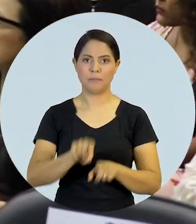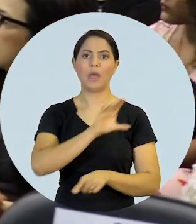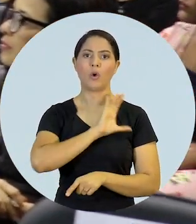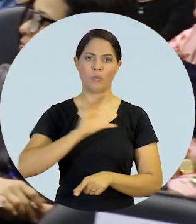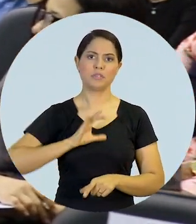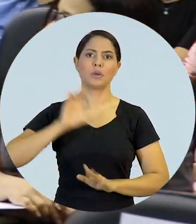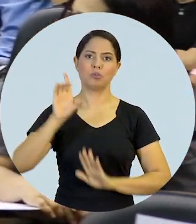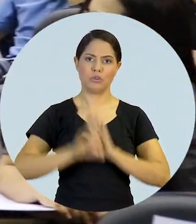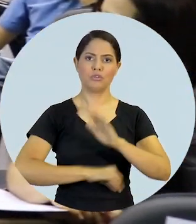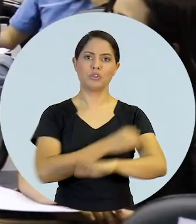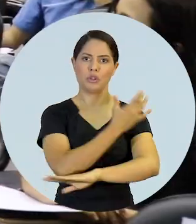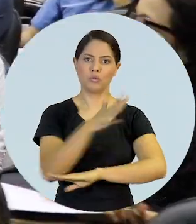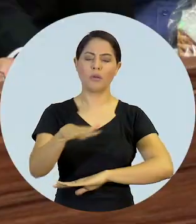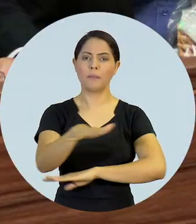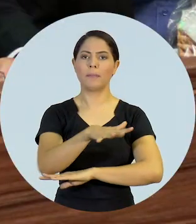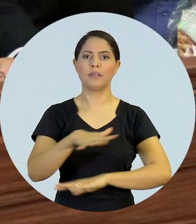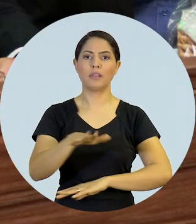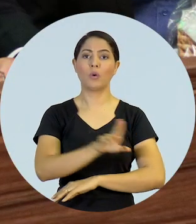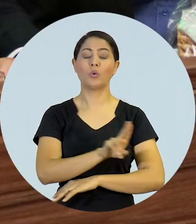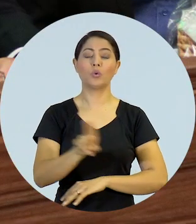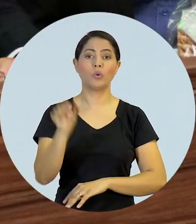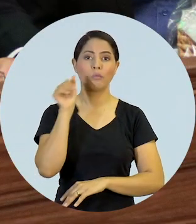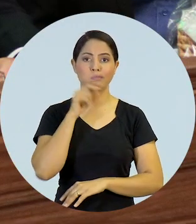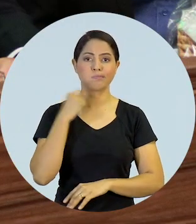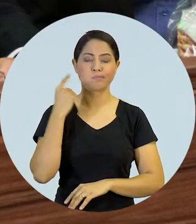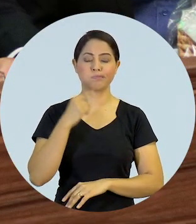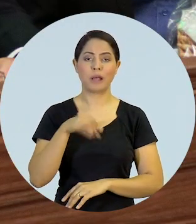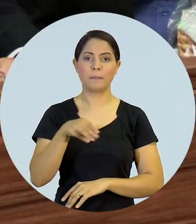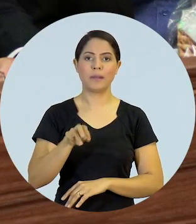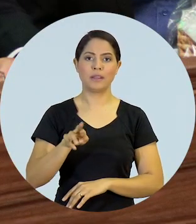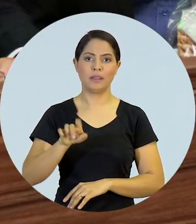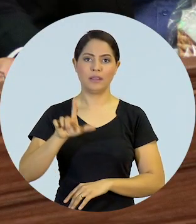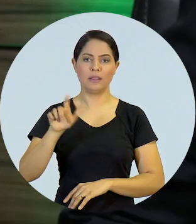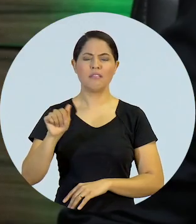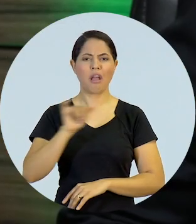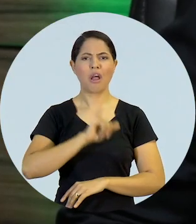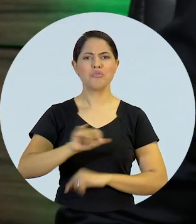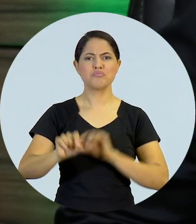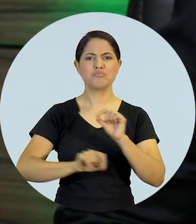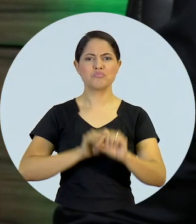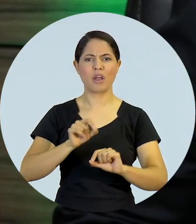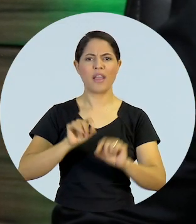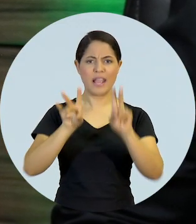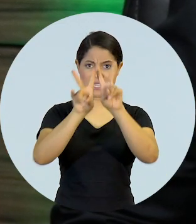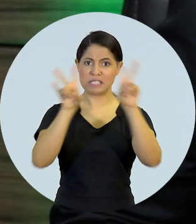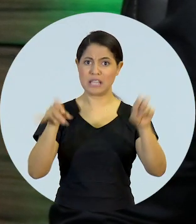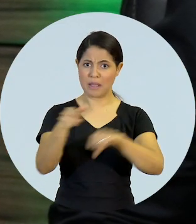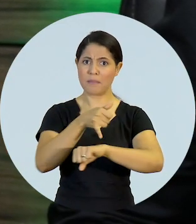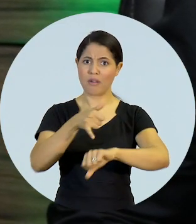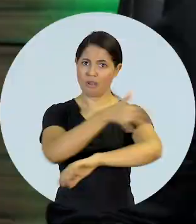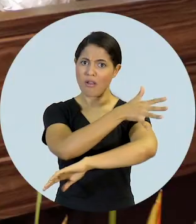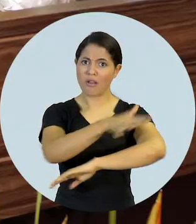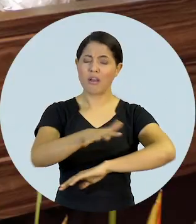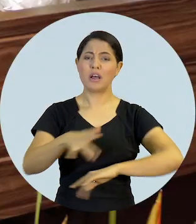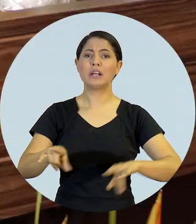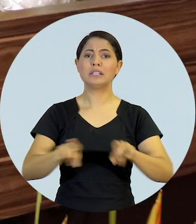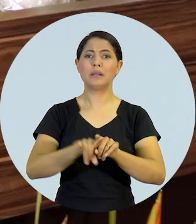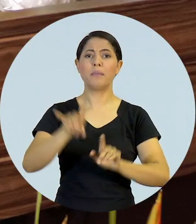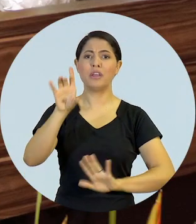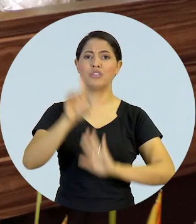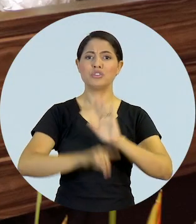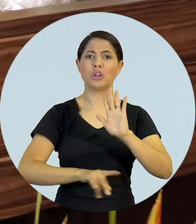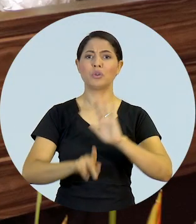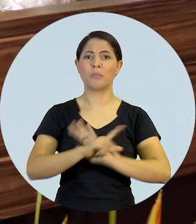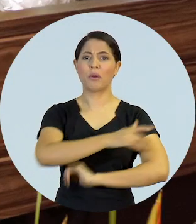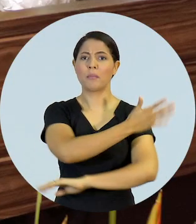Ambiental também participou dos debates. Marina Gadelha frisou que, além de discutir as manchas de óleo, o direito ambiental como